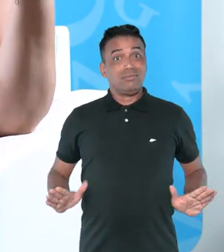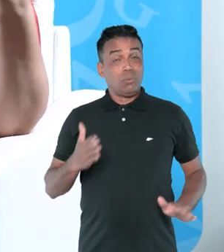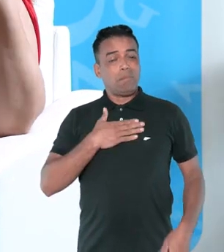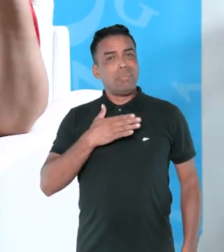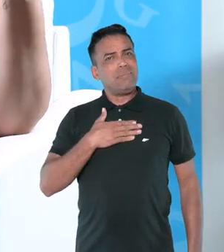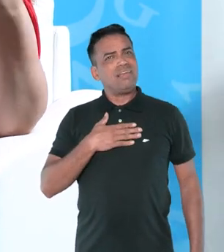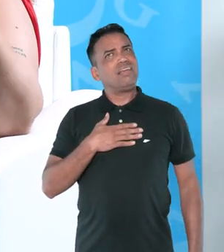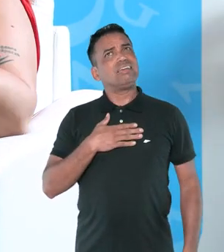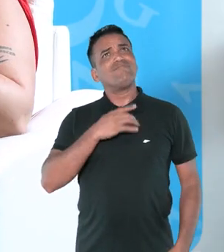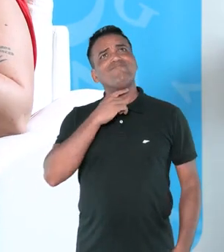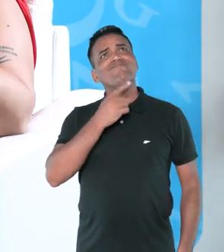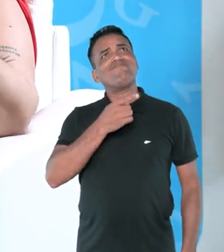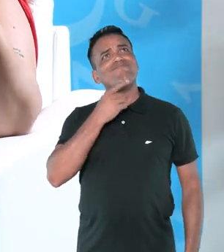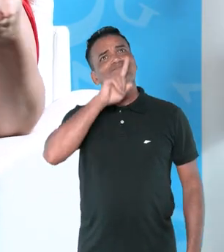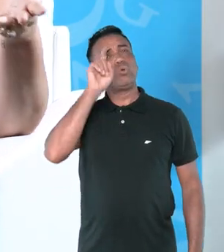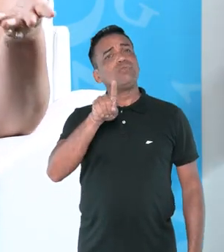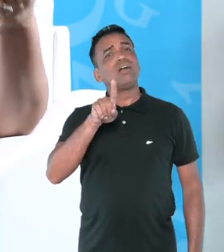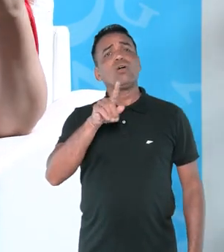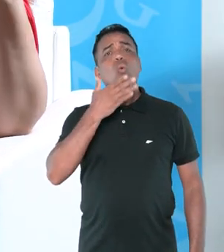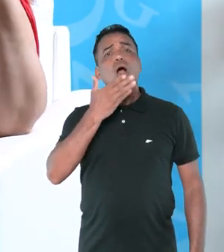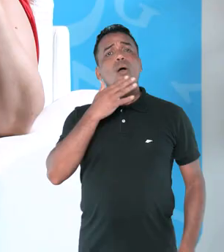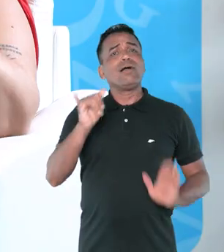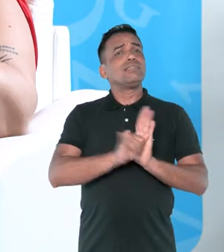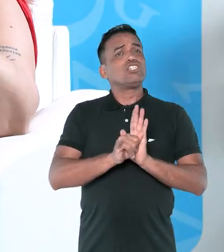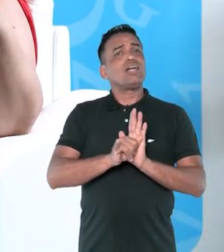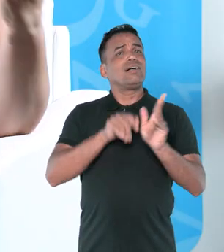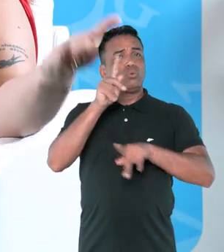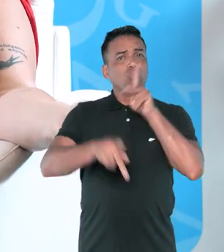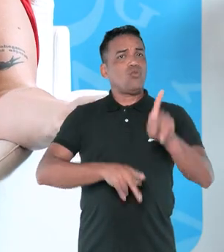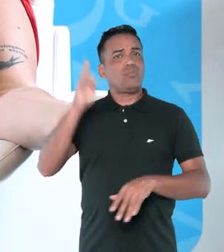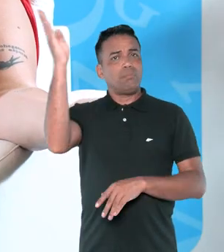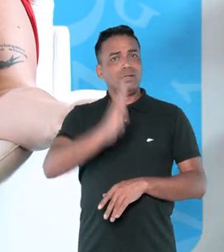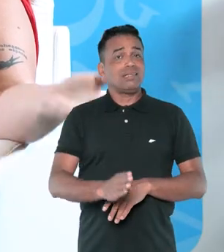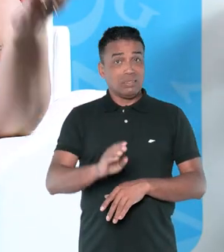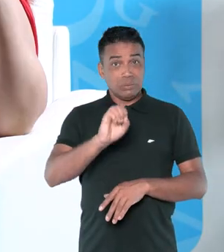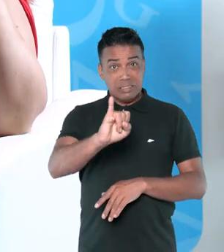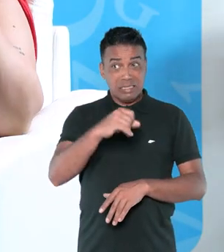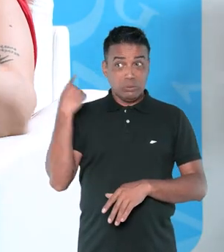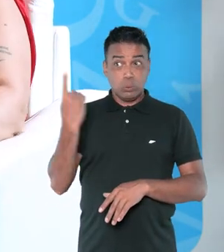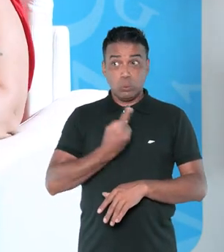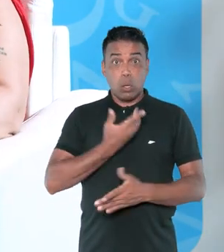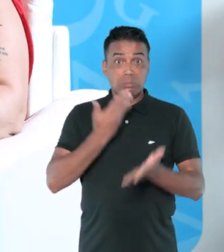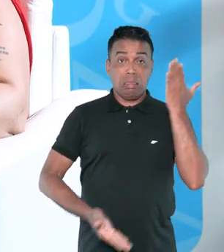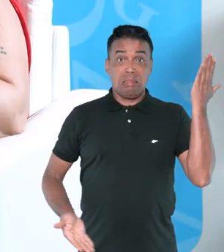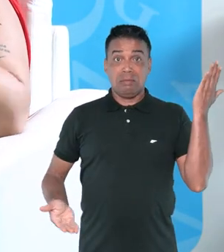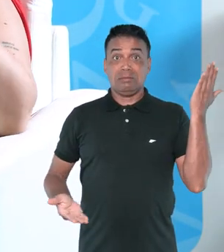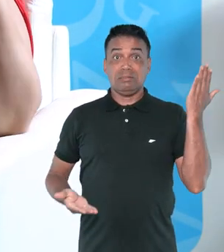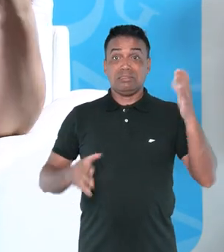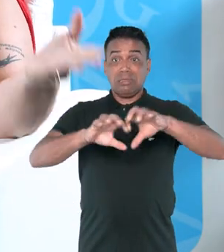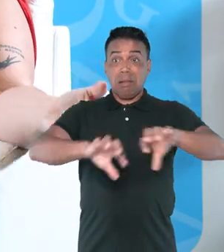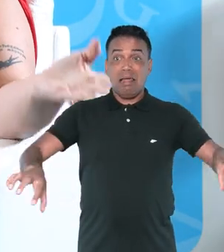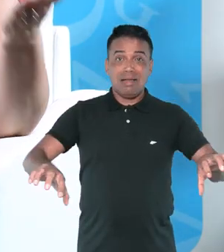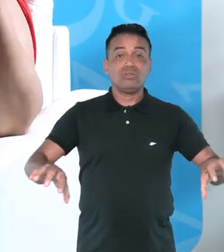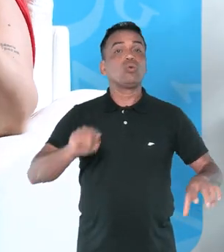ficou muito aquela pergunta, o que é ser brasileiro então, se a gente perder isso? O que é ser brasileiro então, se a gente está dividido? Se é um país agora partido ao meio? O que é